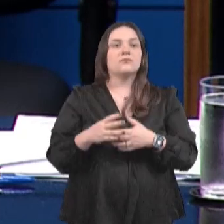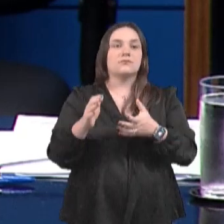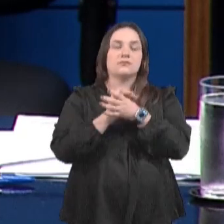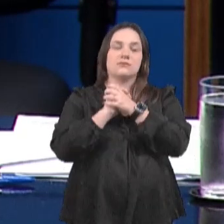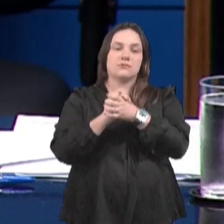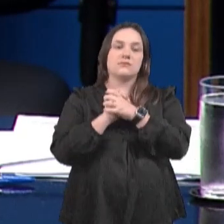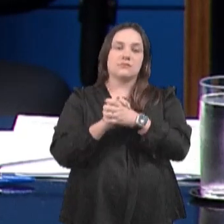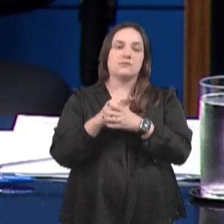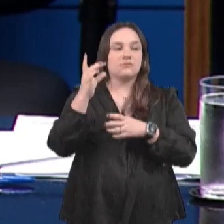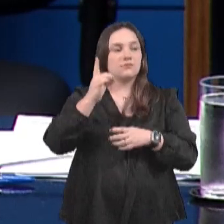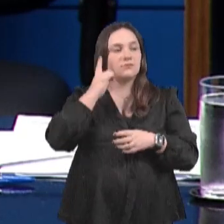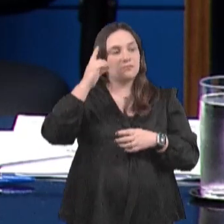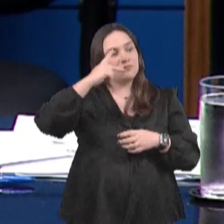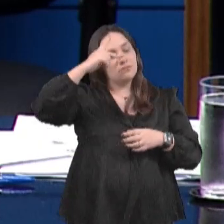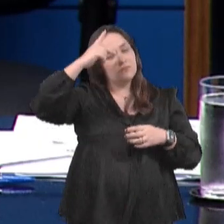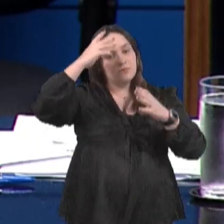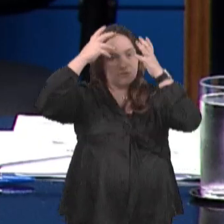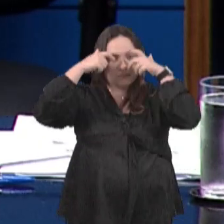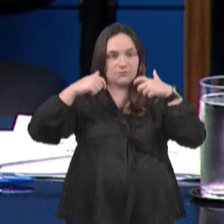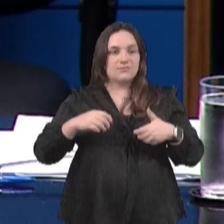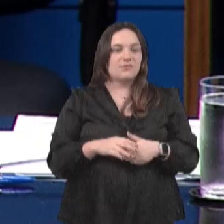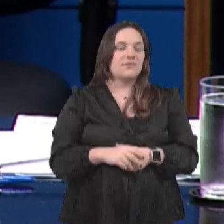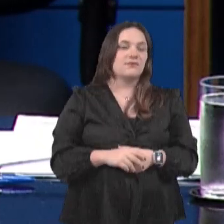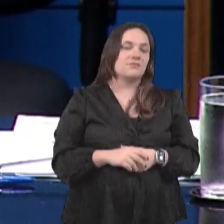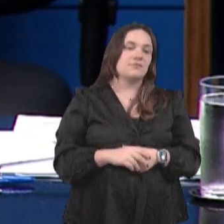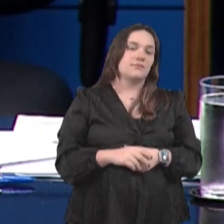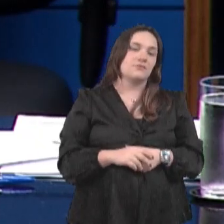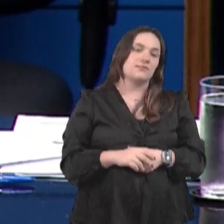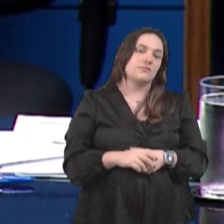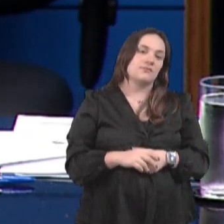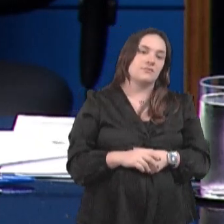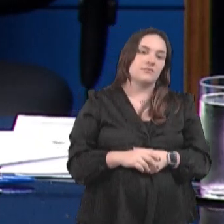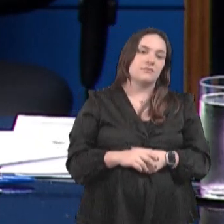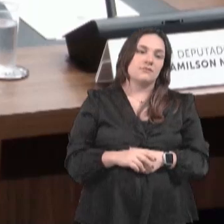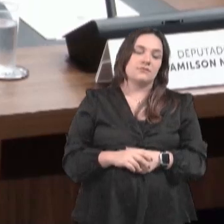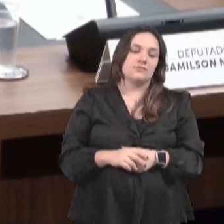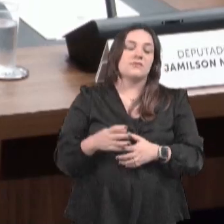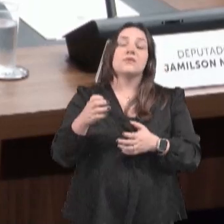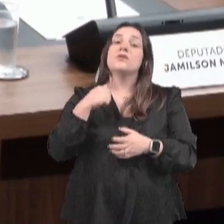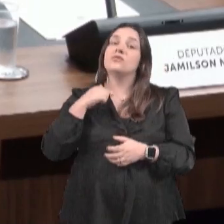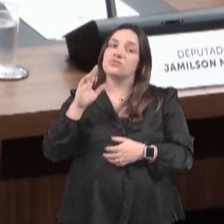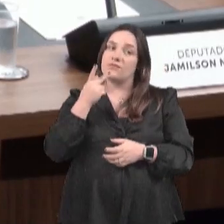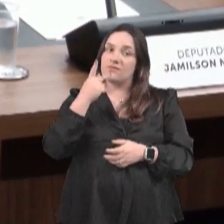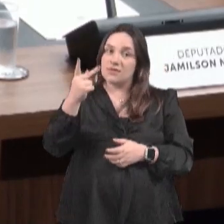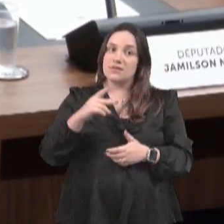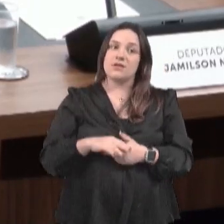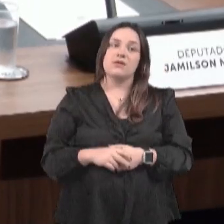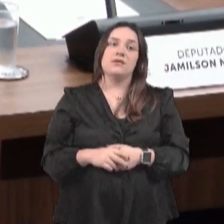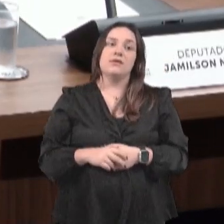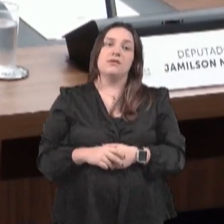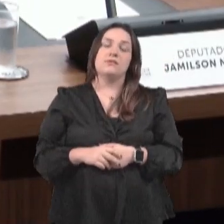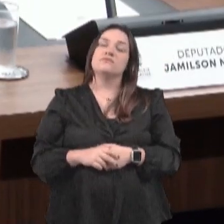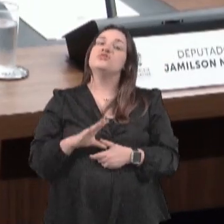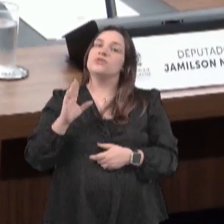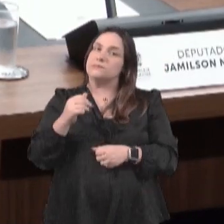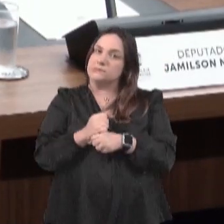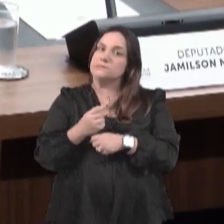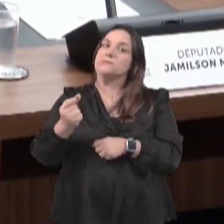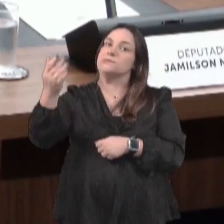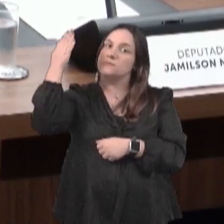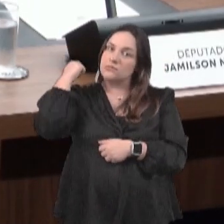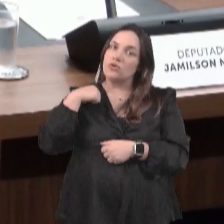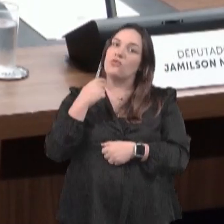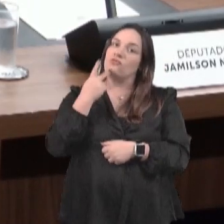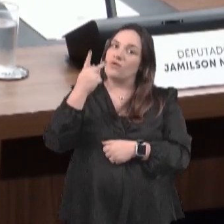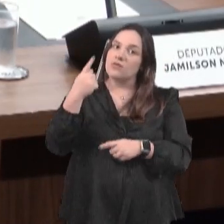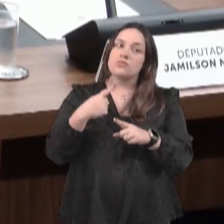parabenizar o deputado Paulo Duarte por essa proposição. Eu falo isso há tempo, até porque nós